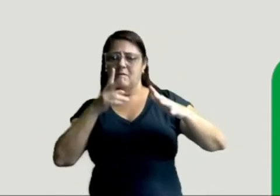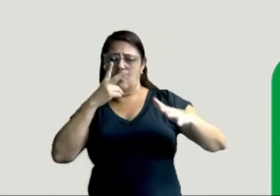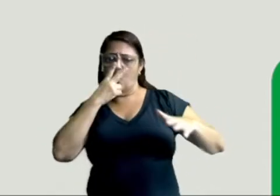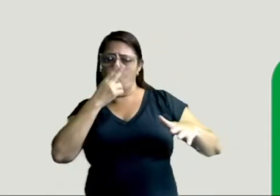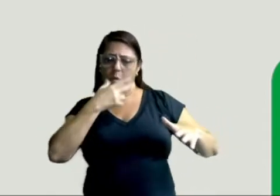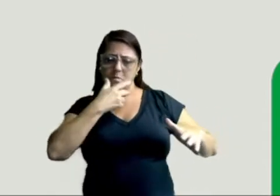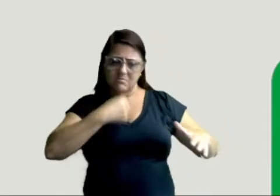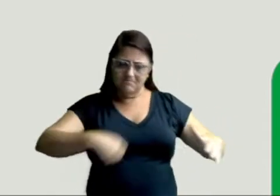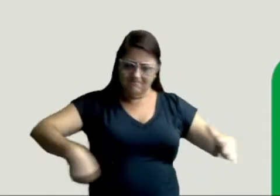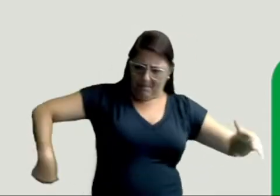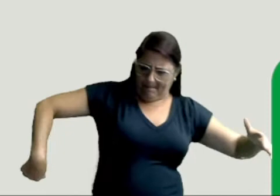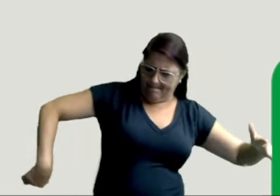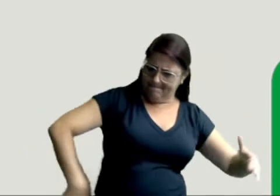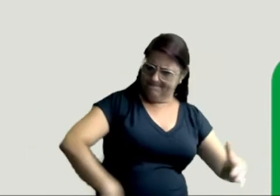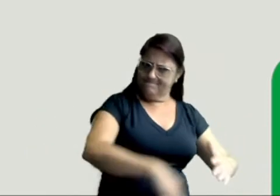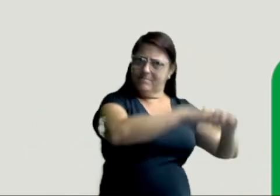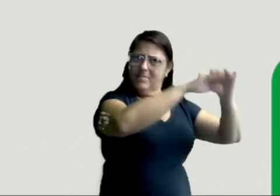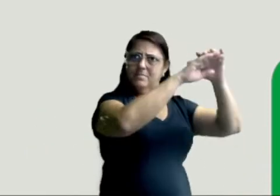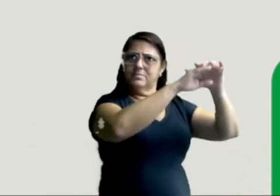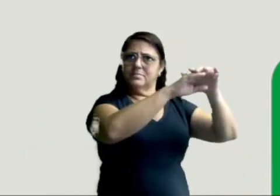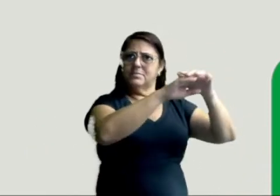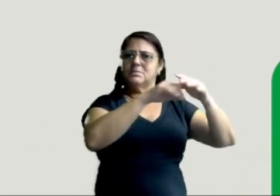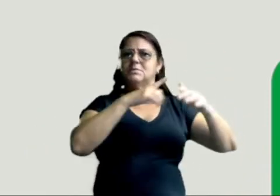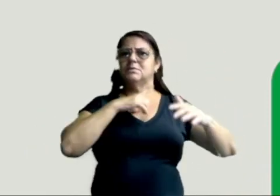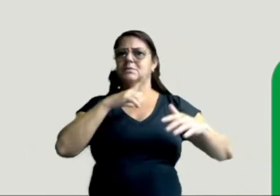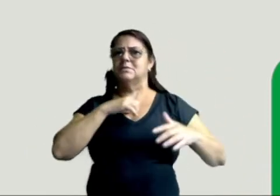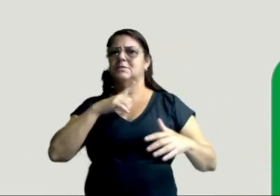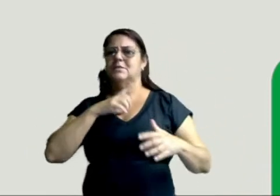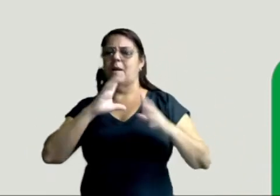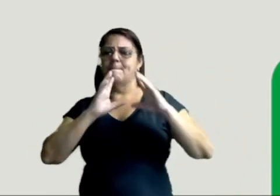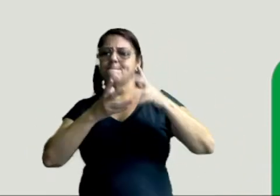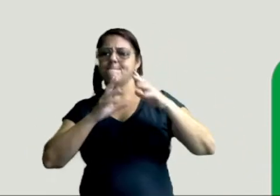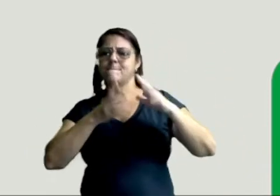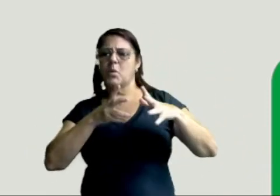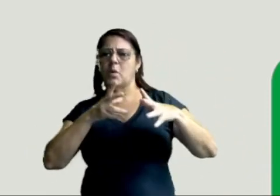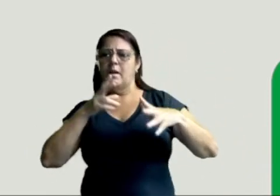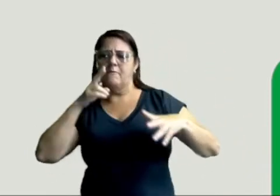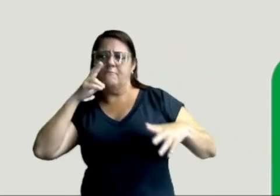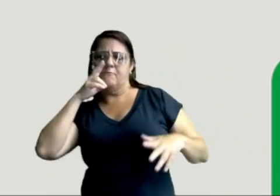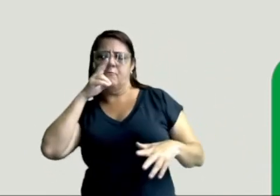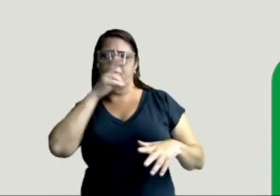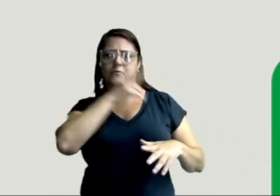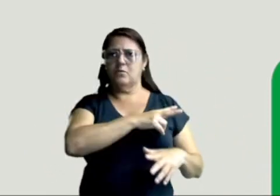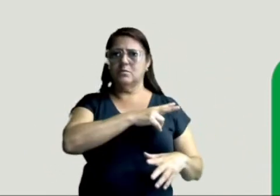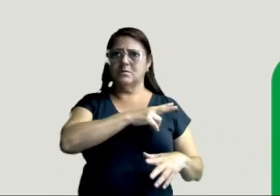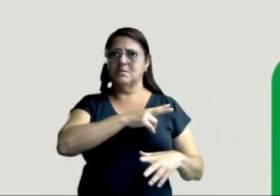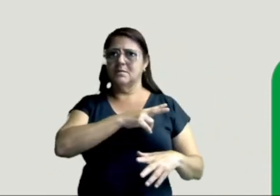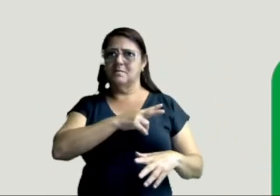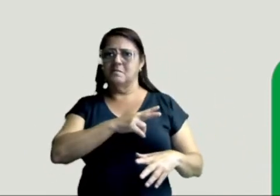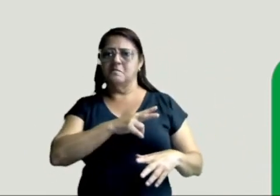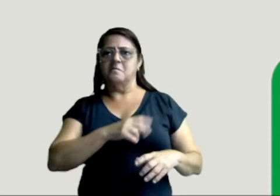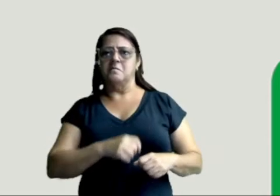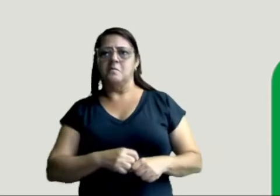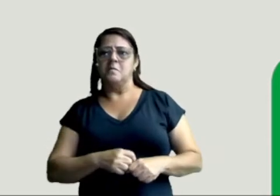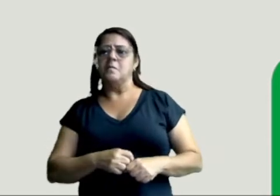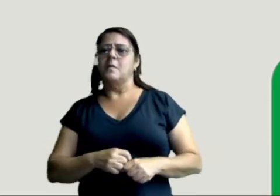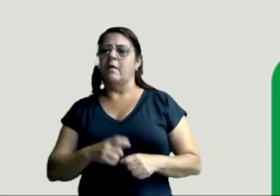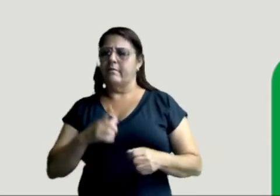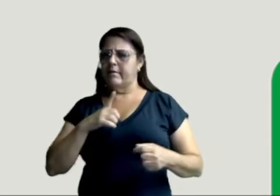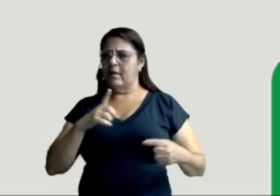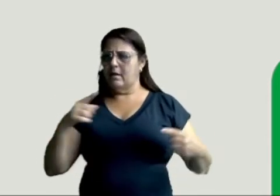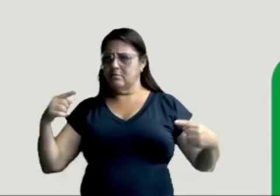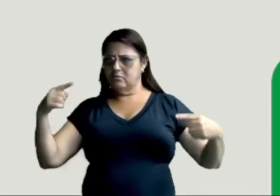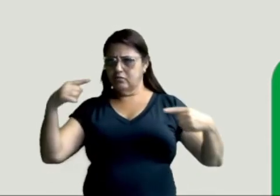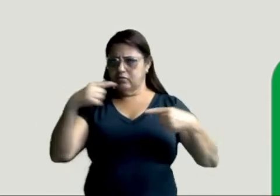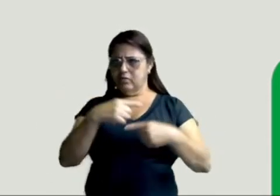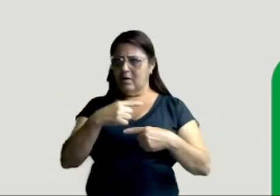nela e exerce uma força, a bola vai exercer uma força também contrária no pé do jogador. Então ação e reação. Então tem aqui,